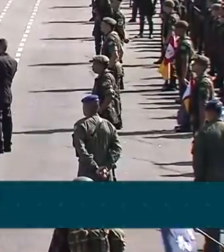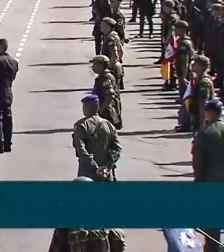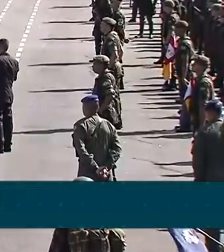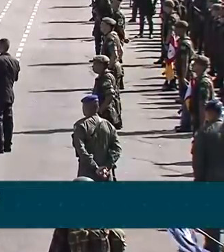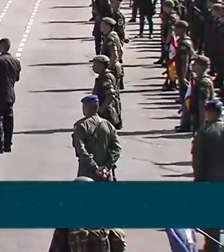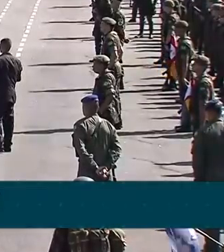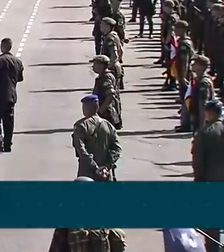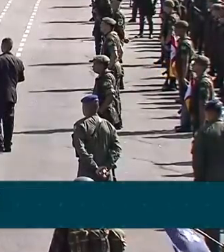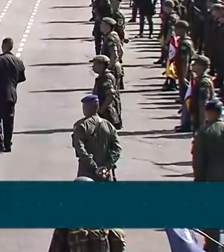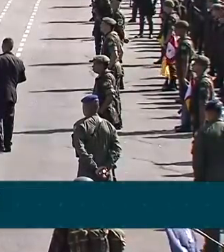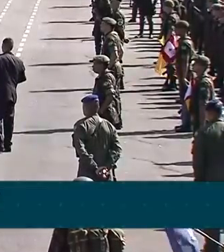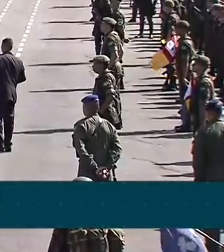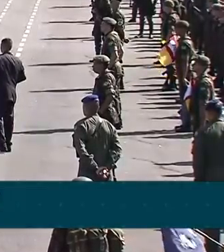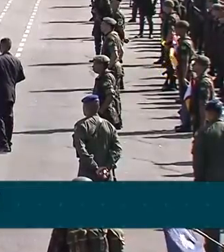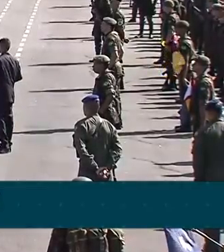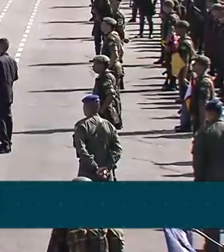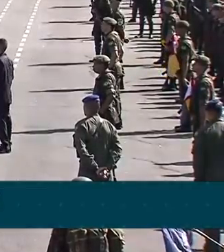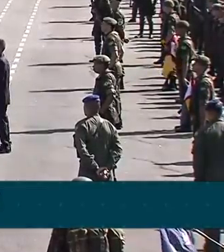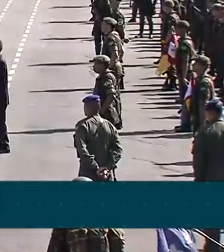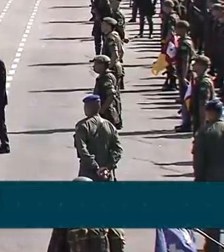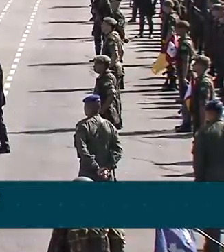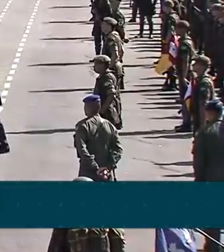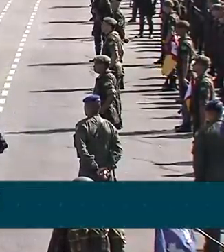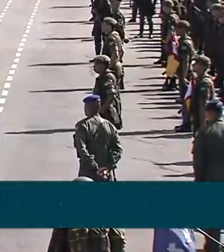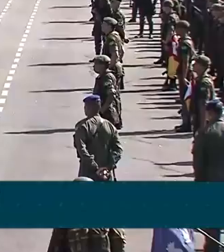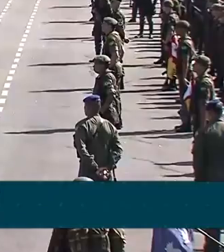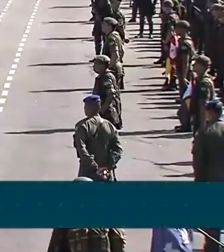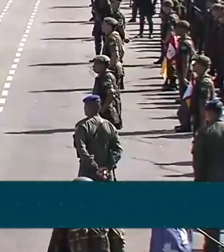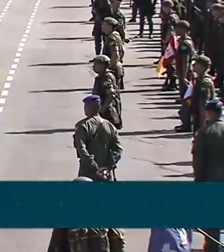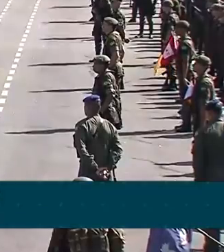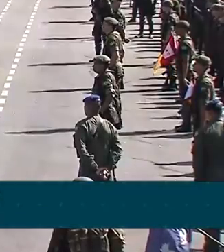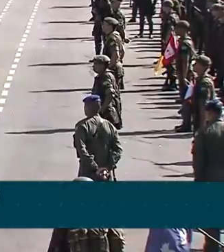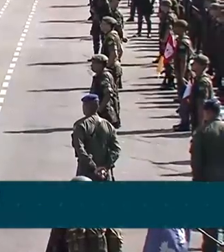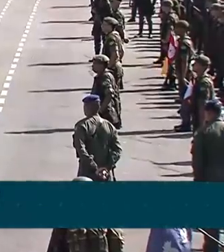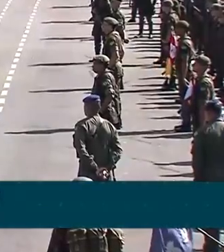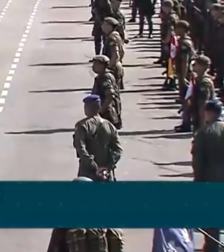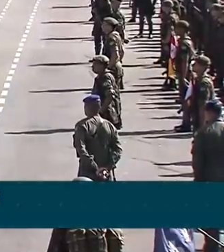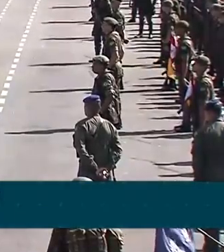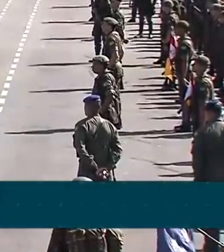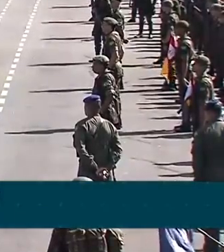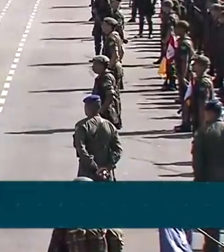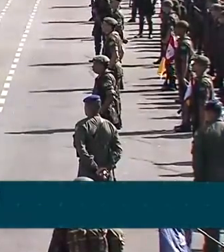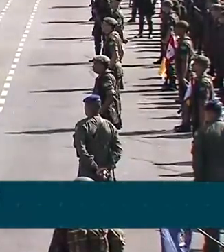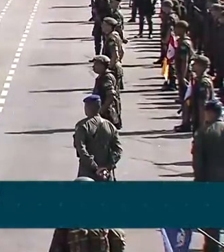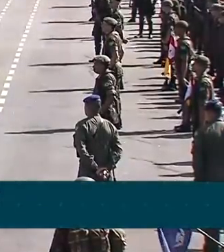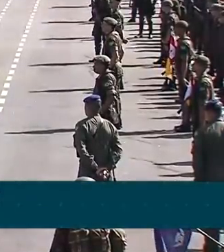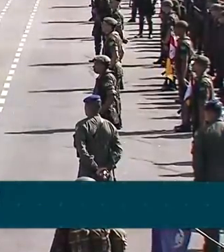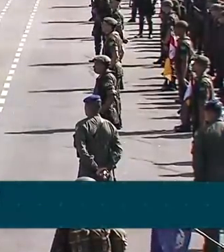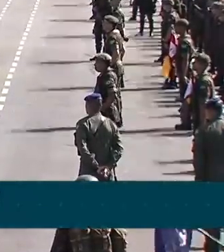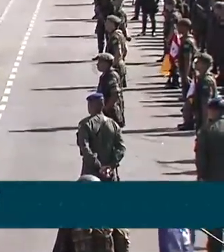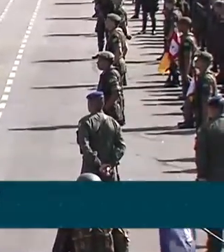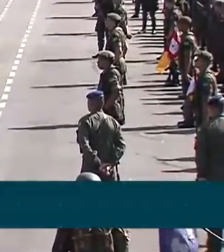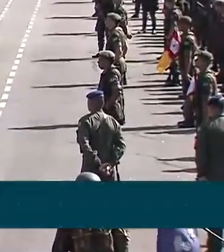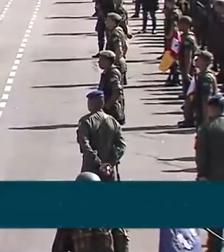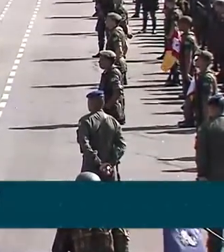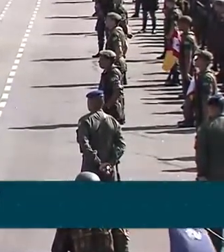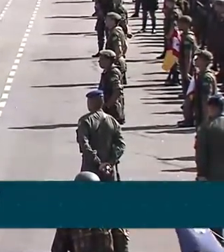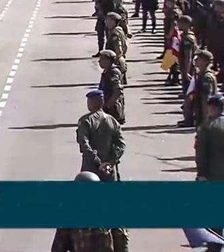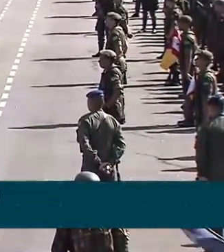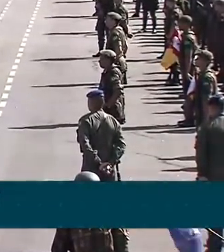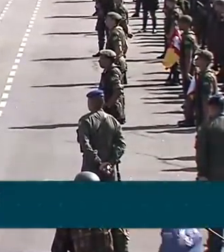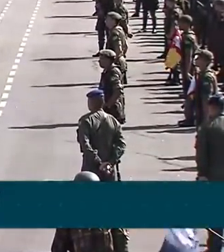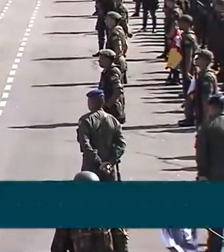Obrigado, Forças Armadas e Forças Auxiliares, pela nossa segurança, pela